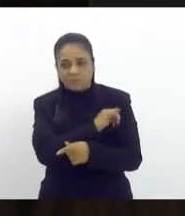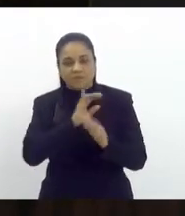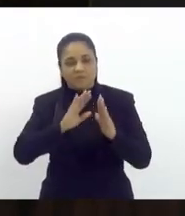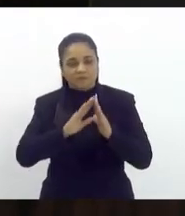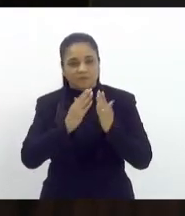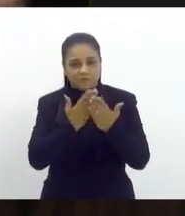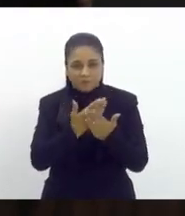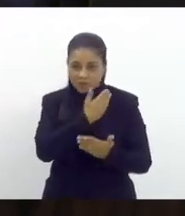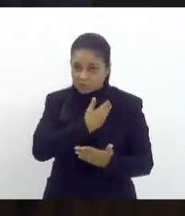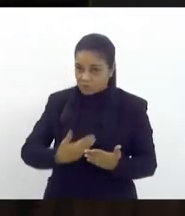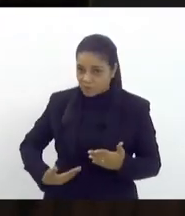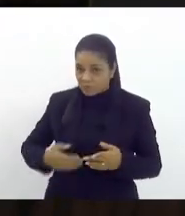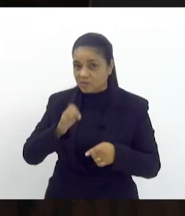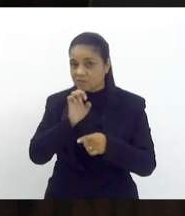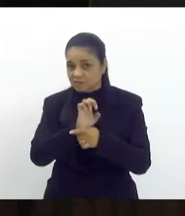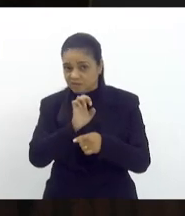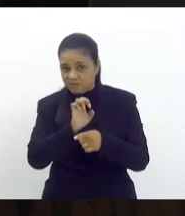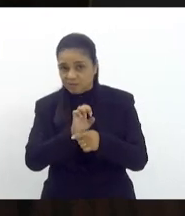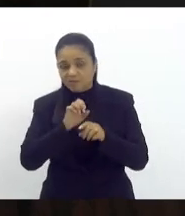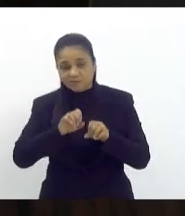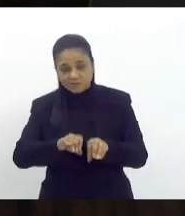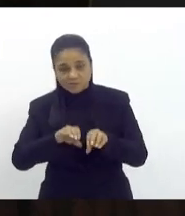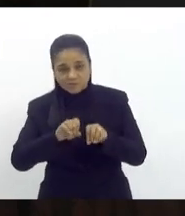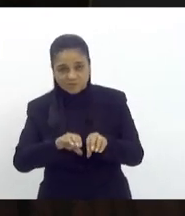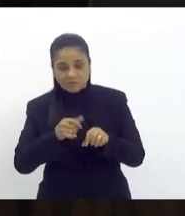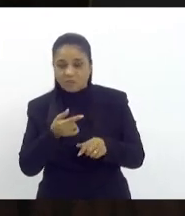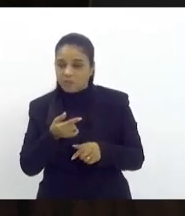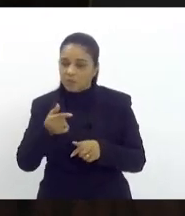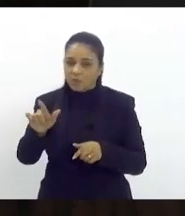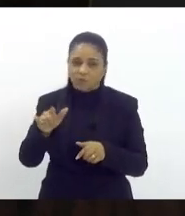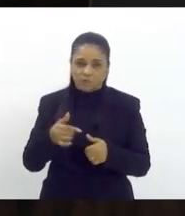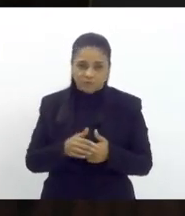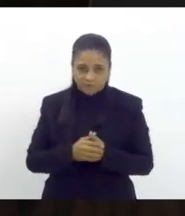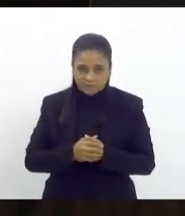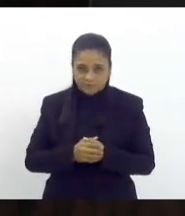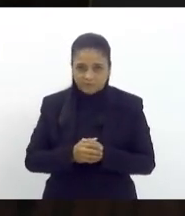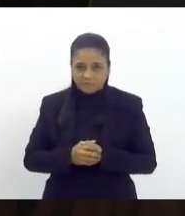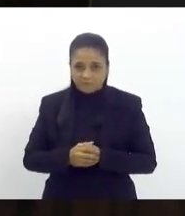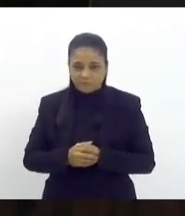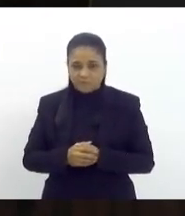escolas públicas Estaduais de ensino e da outras providências